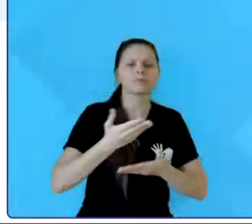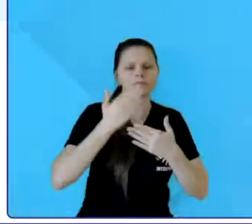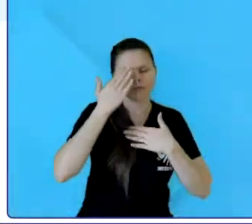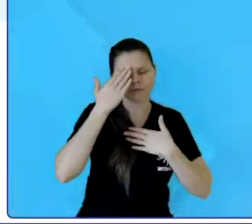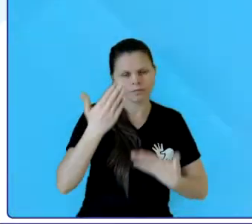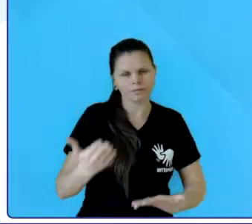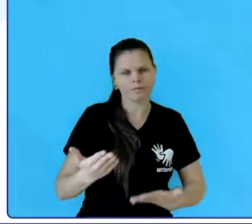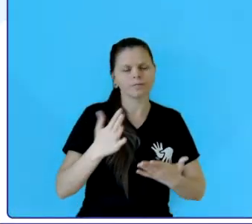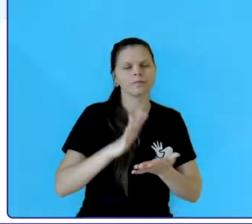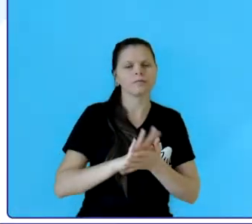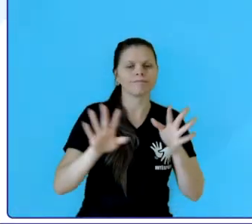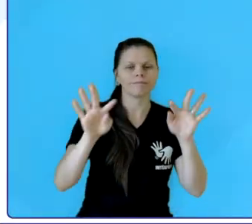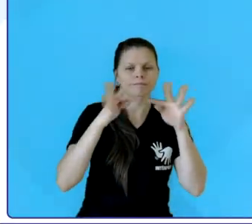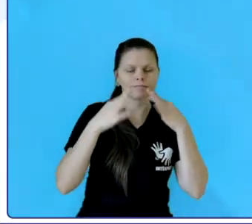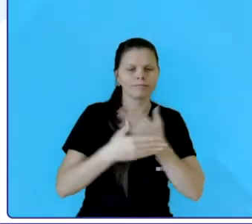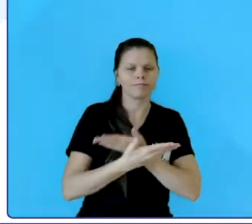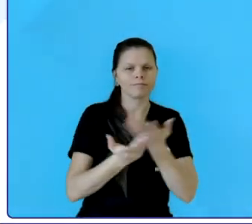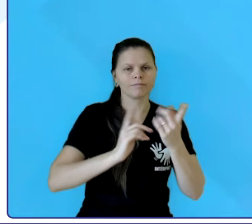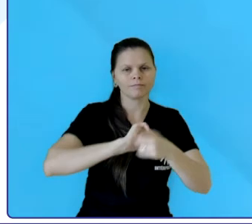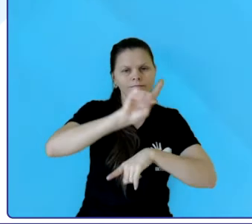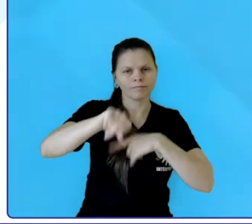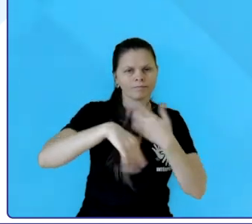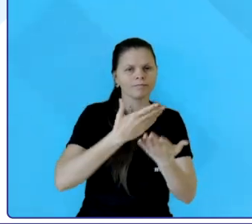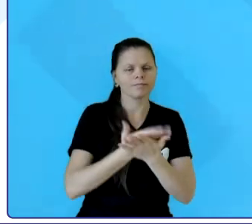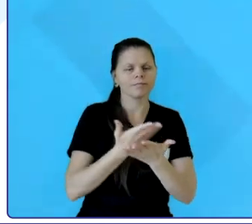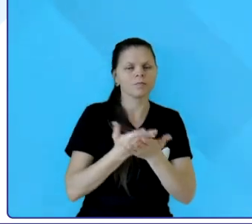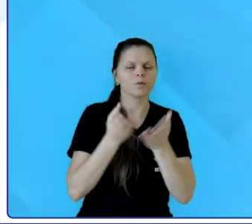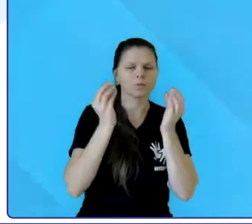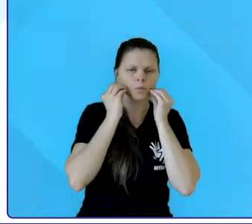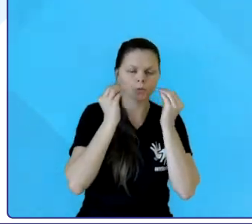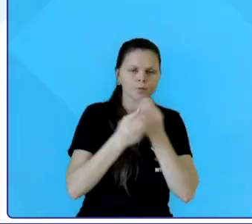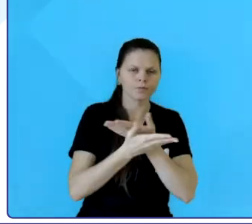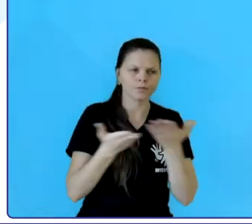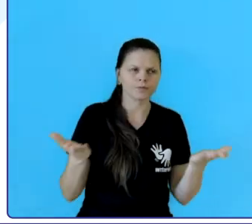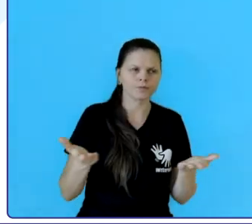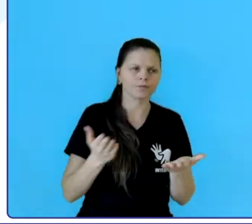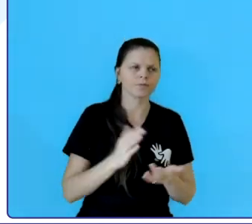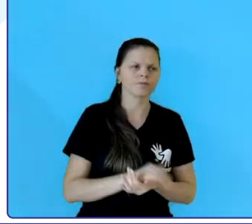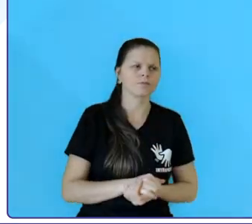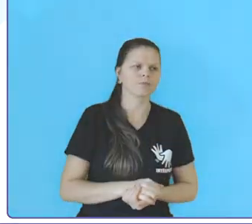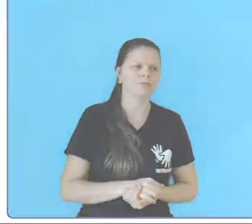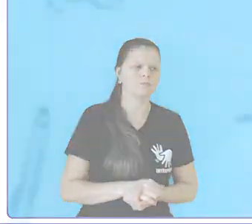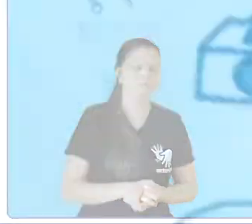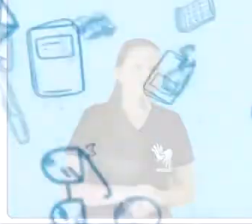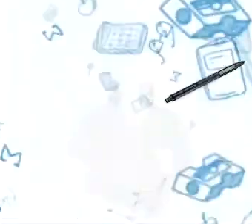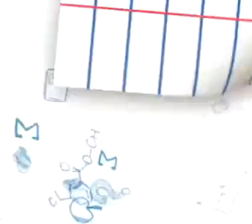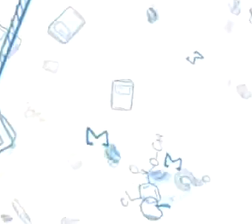pela atenção de todos vocês e até a próxima aula. Um cheiro grande para todos. Tchau.